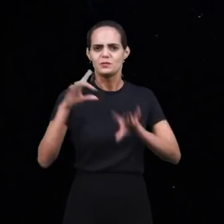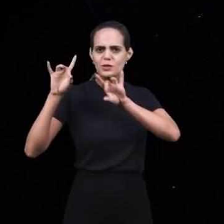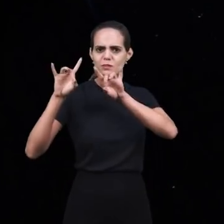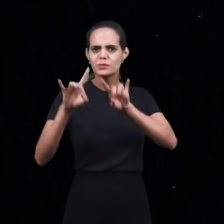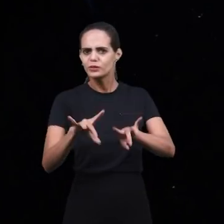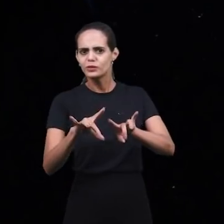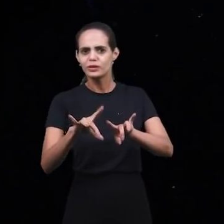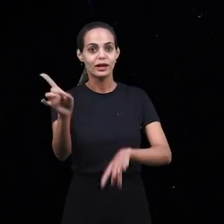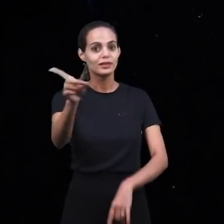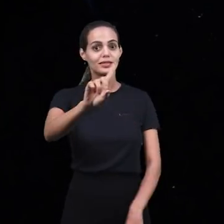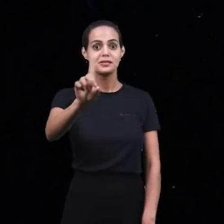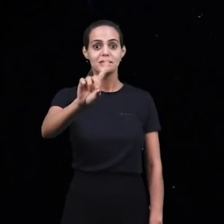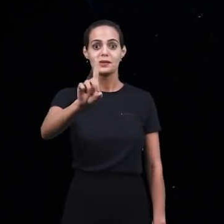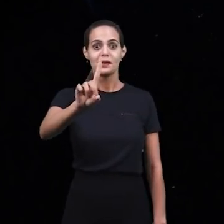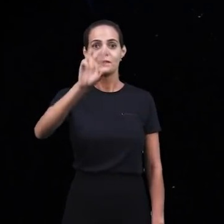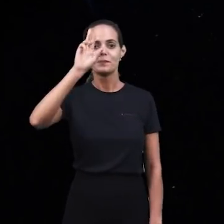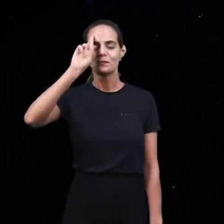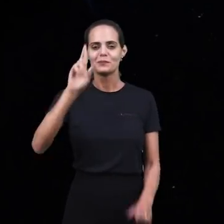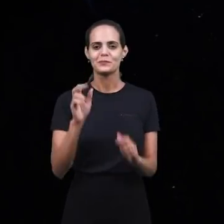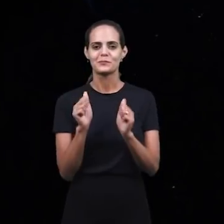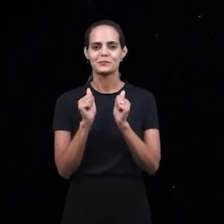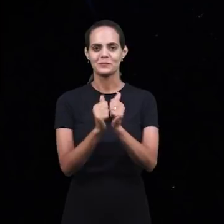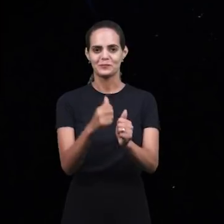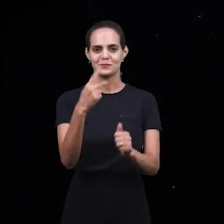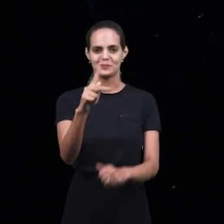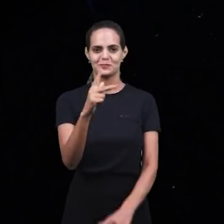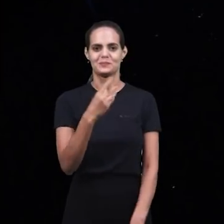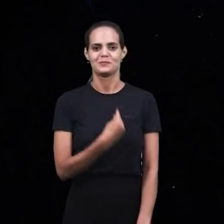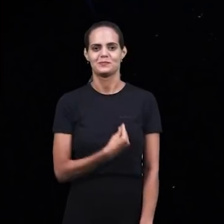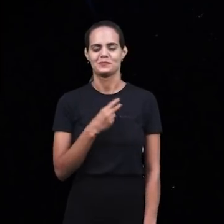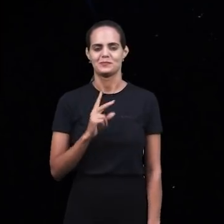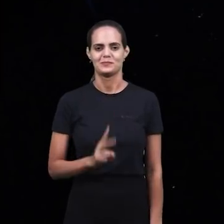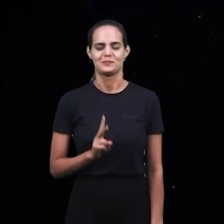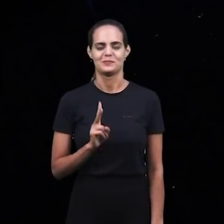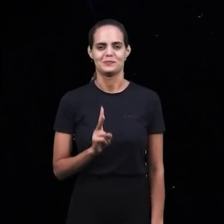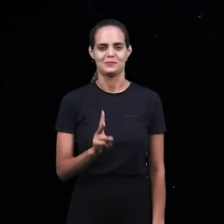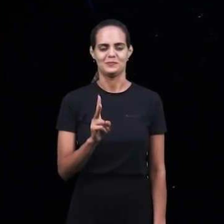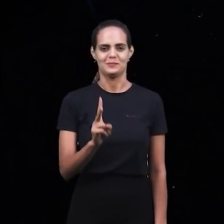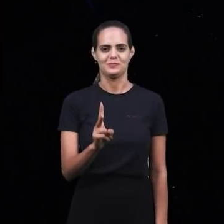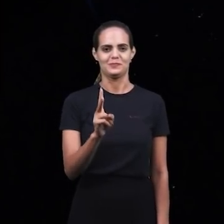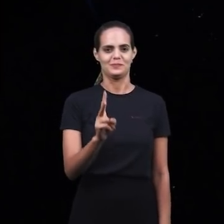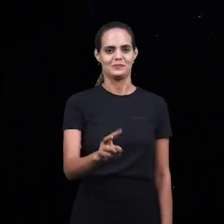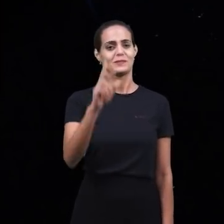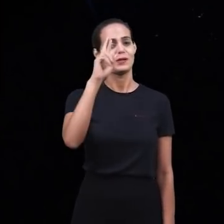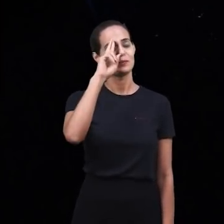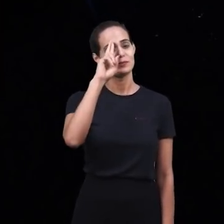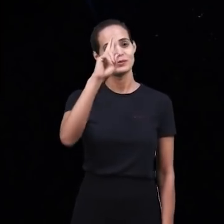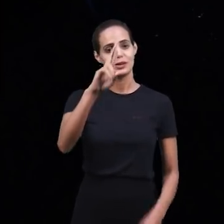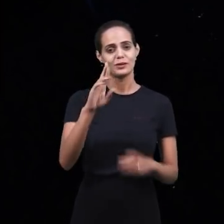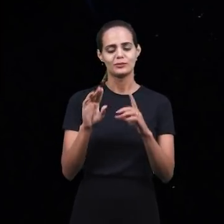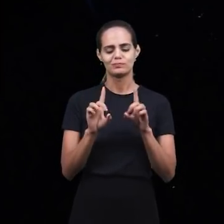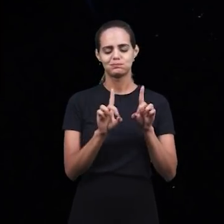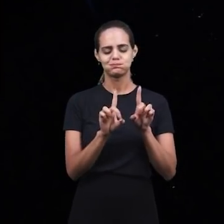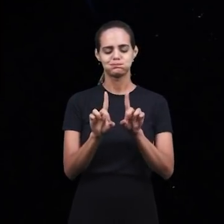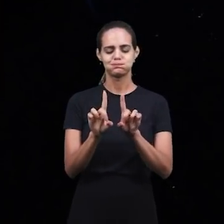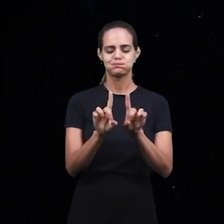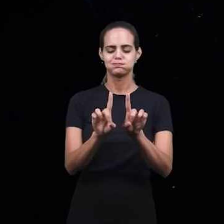deixarei, não te deixarei, diz o Senhor. Não te